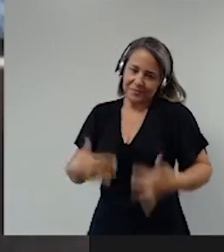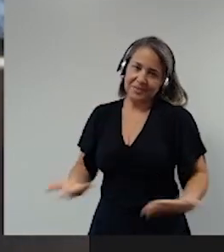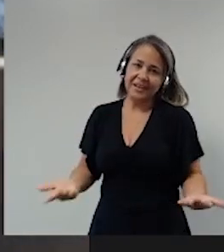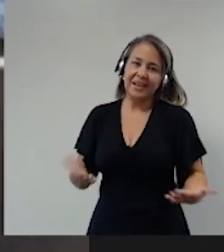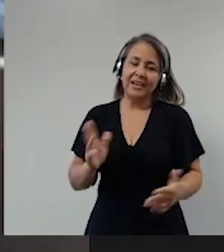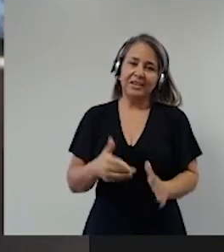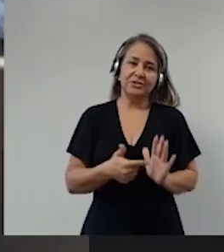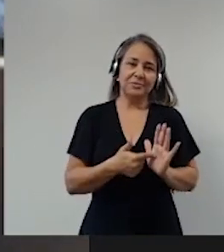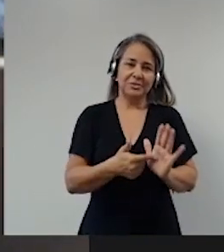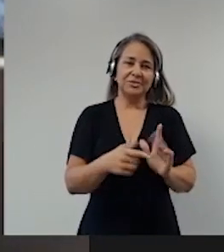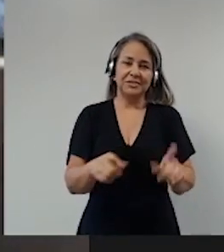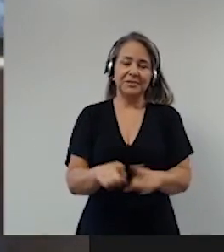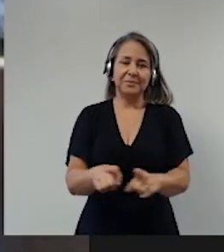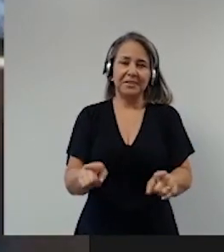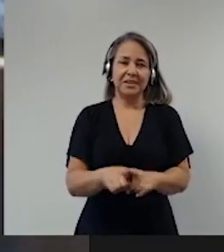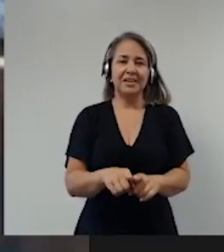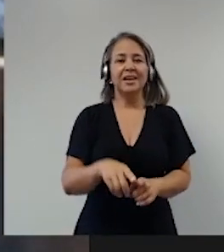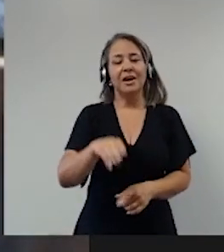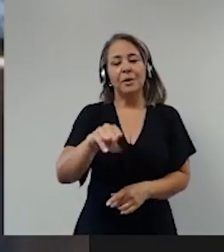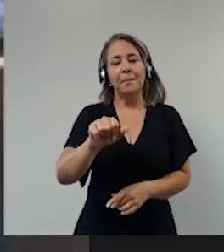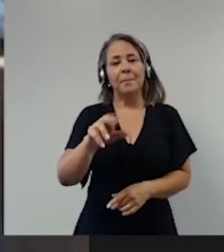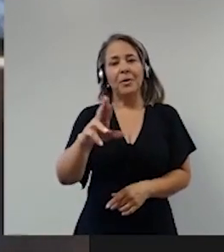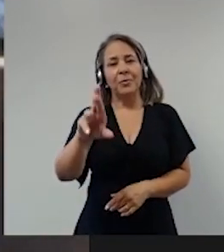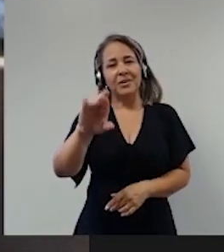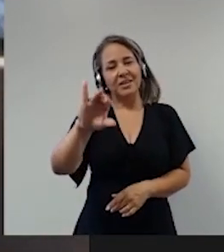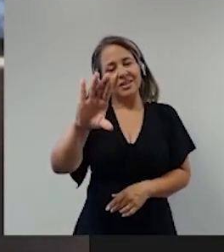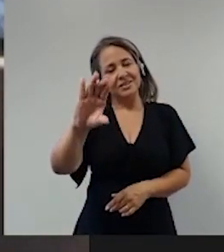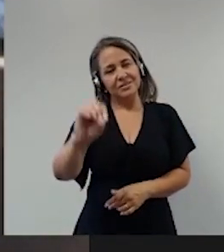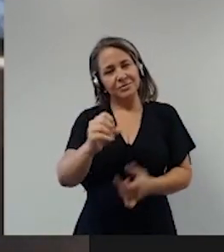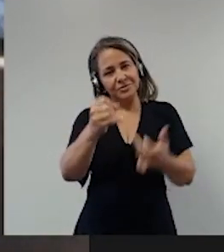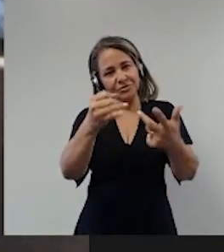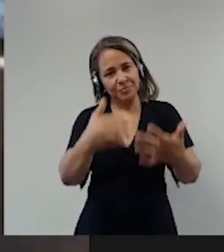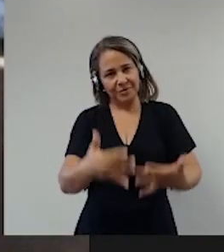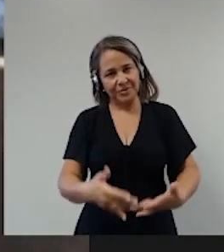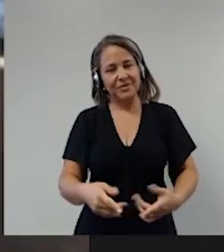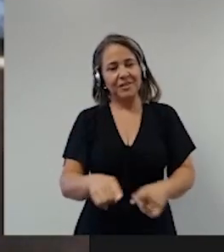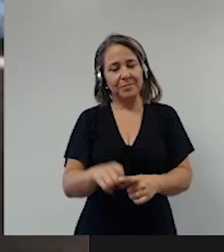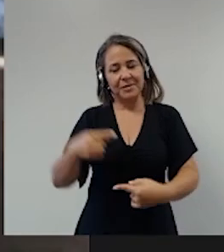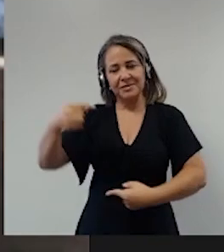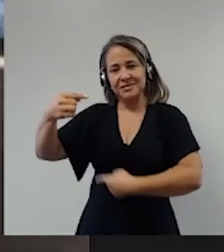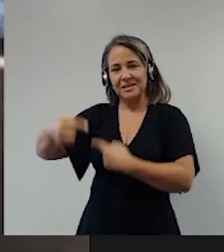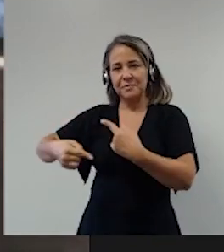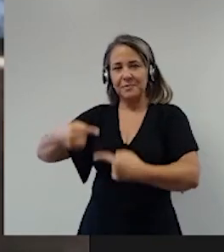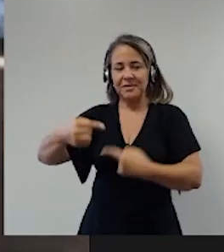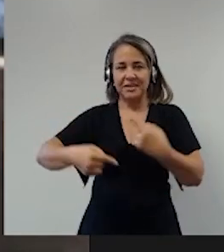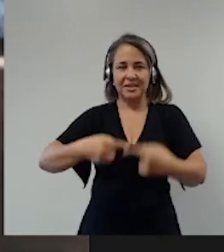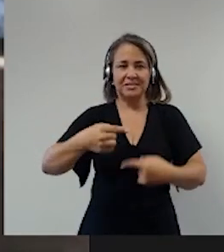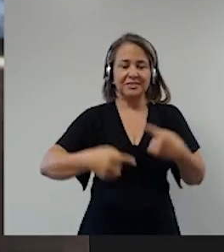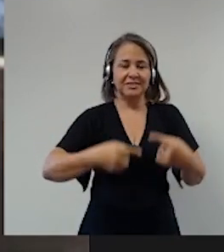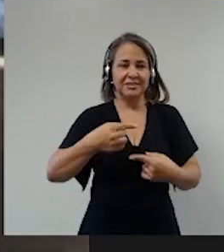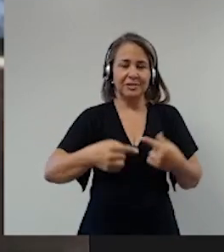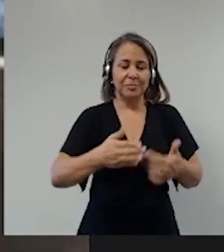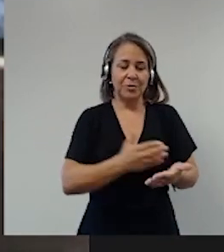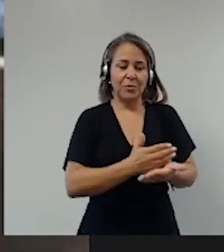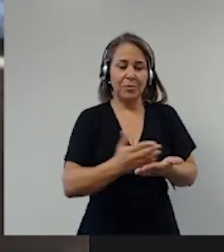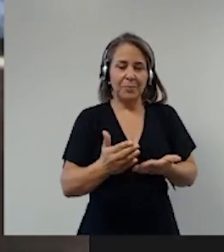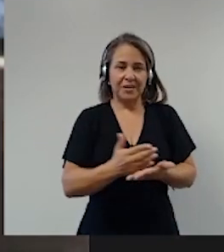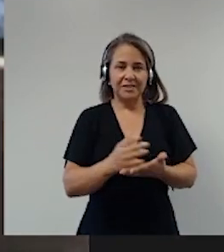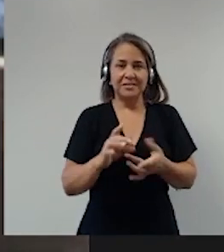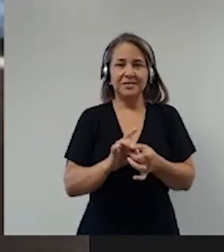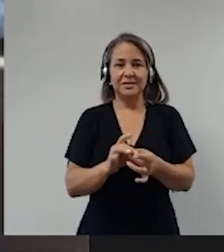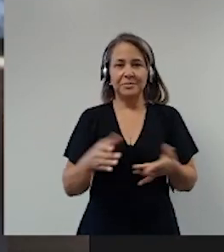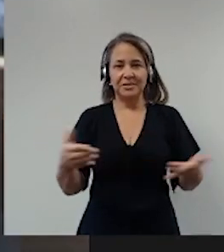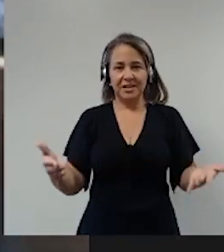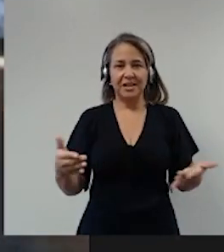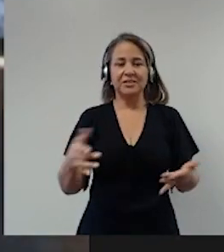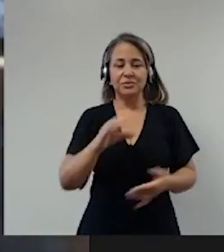já trouxe também o doutor Maurício quando trouxe esse discurso e esse debate sobre o princípio democrático, o